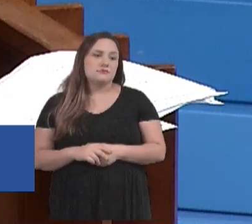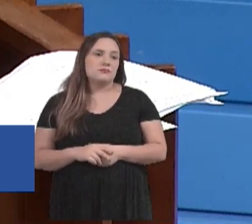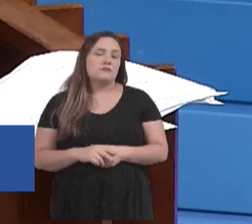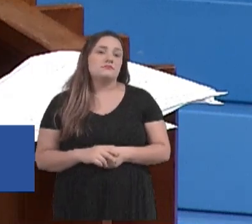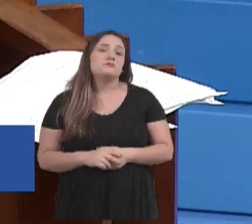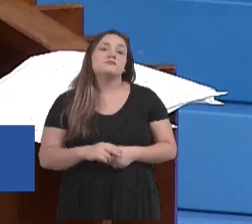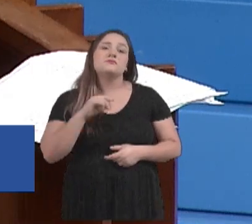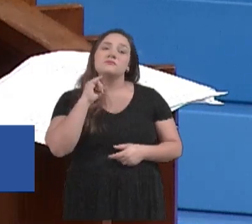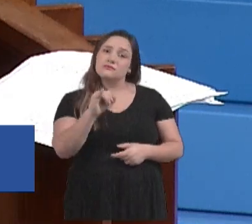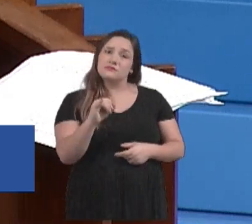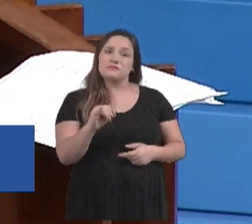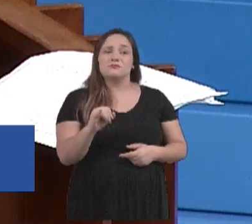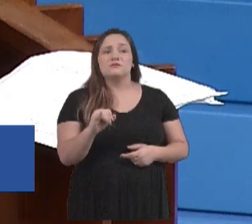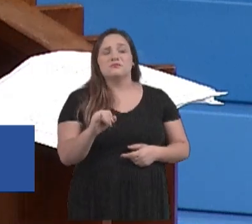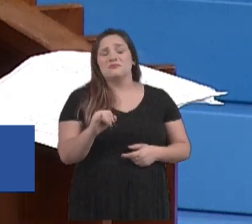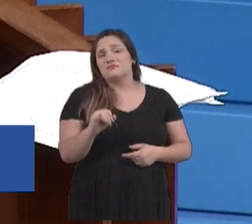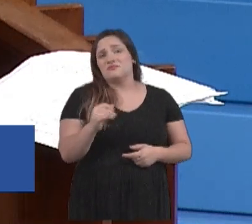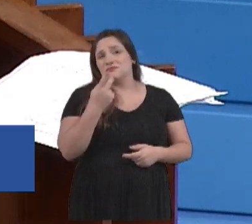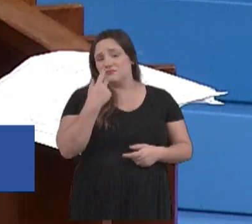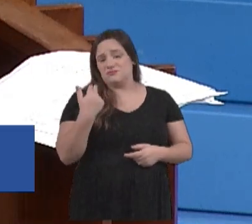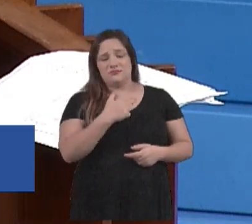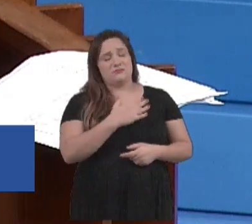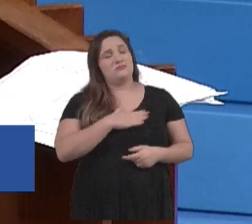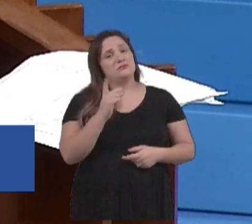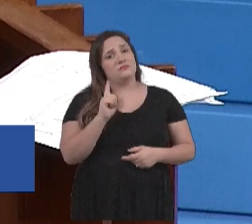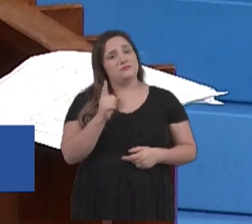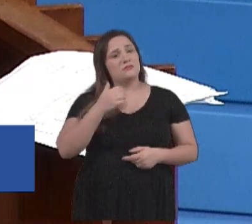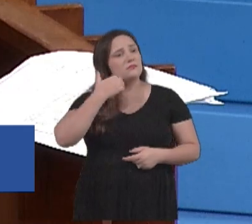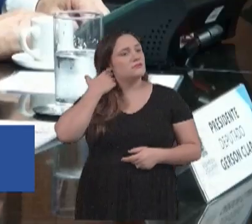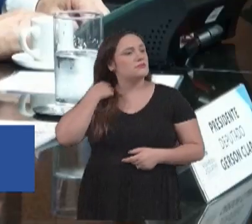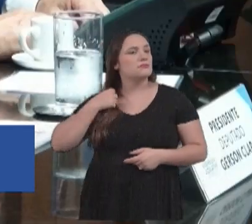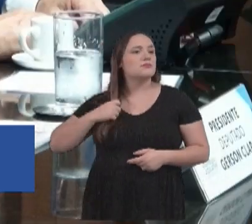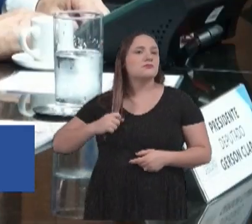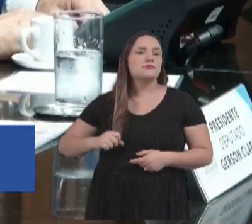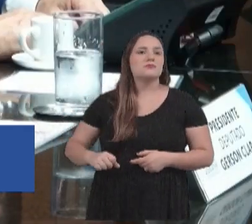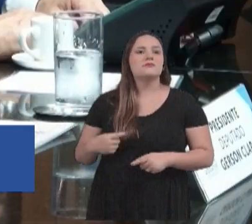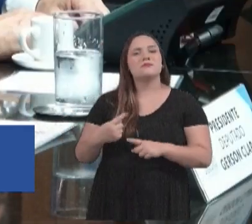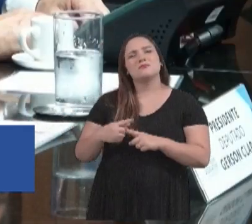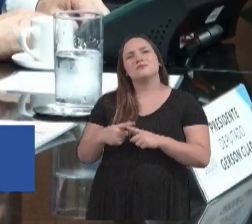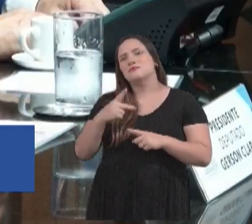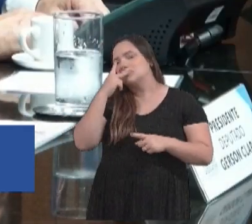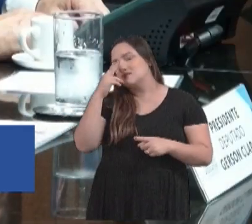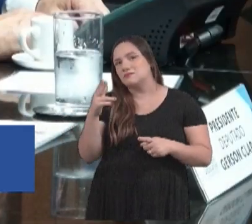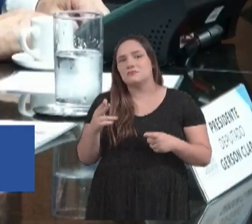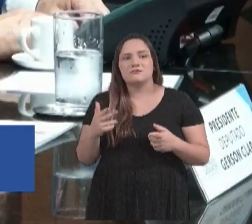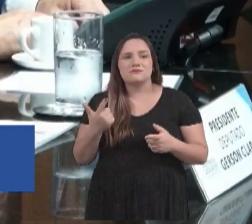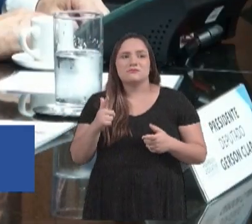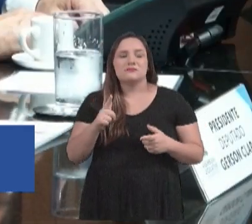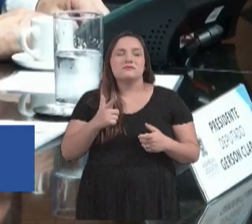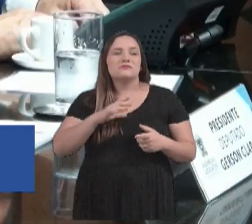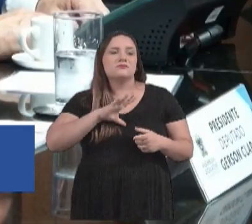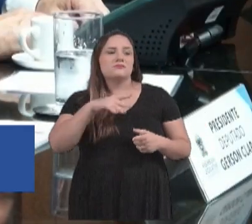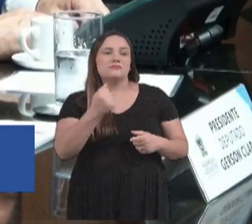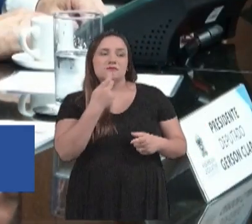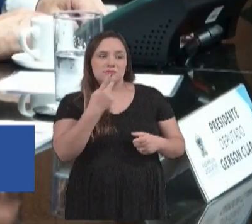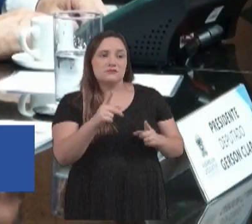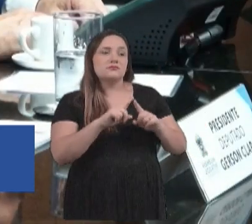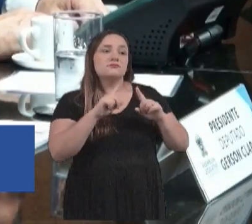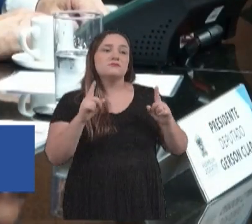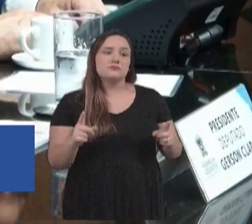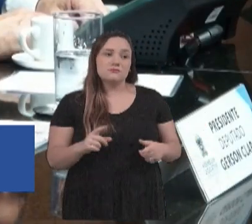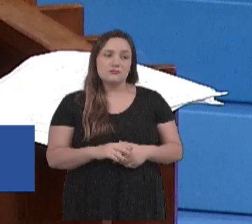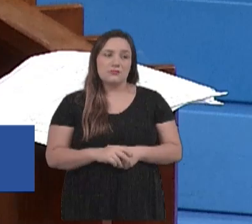que indiretamente, presidente, indiretamente, porque muitas vezes sorrateiramente o cara não tem a coragem de falar, ele dá uma